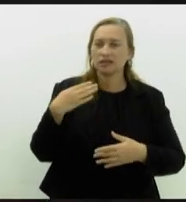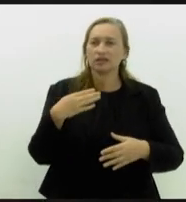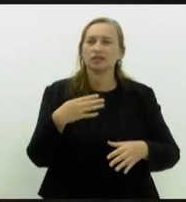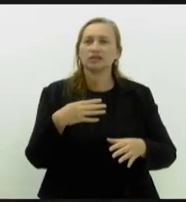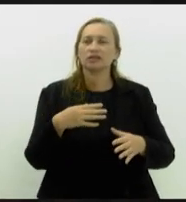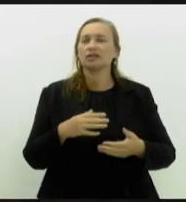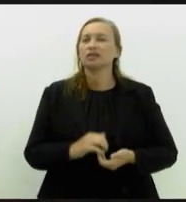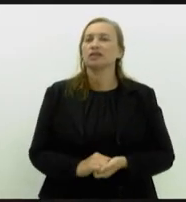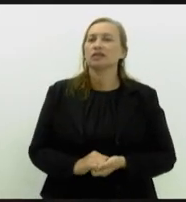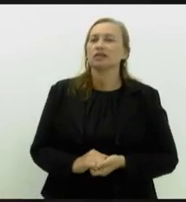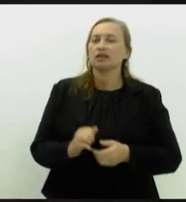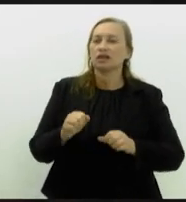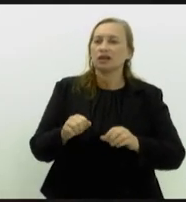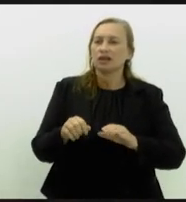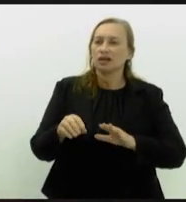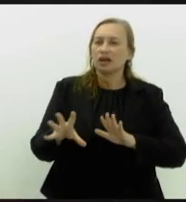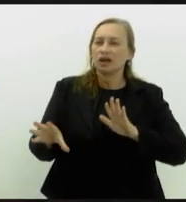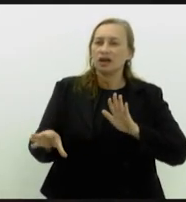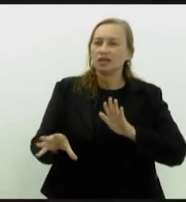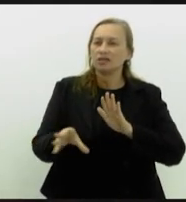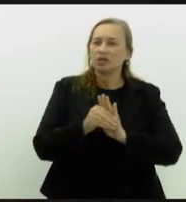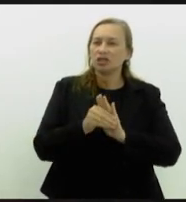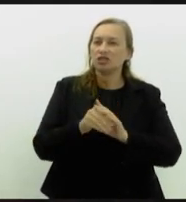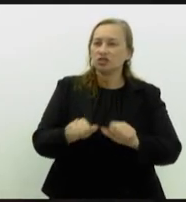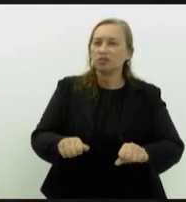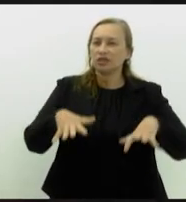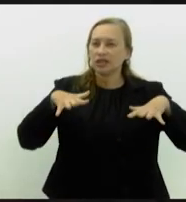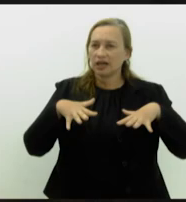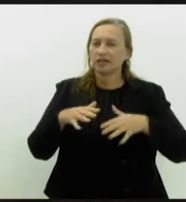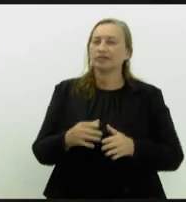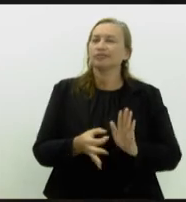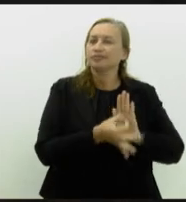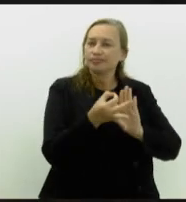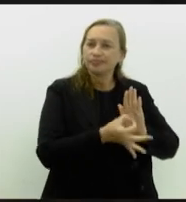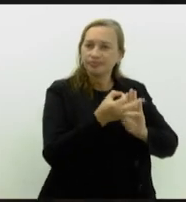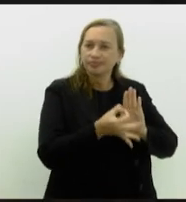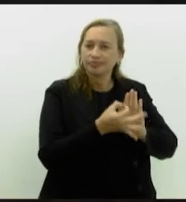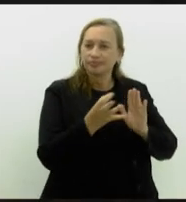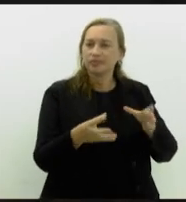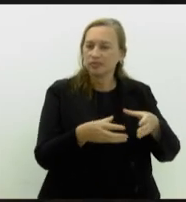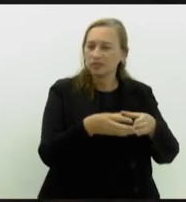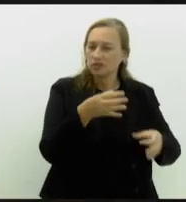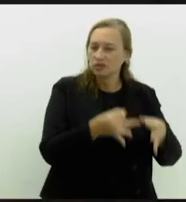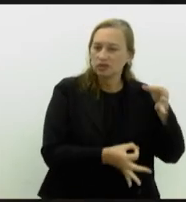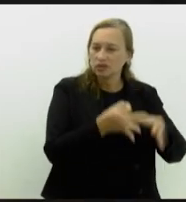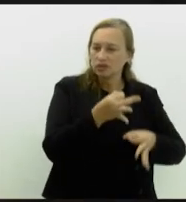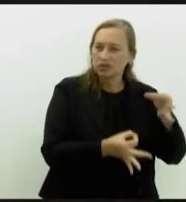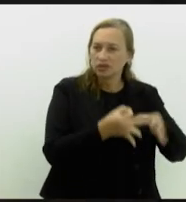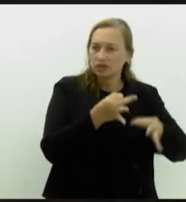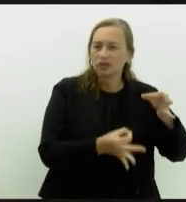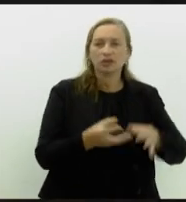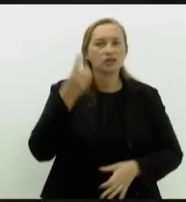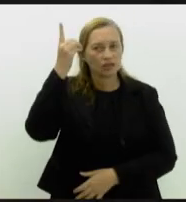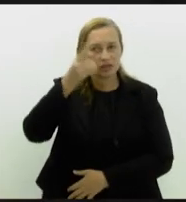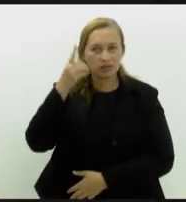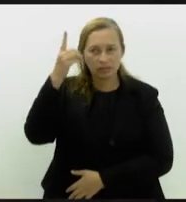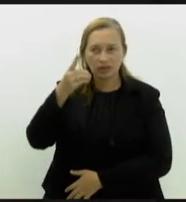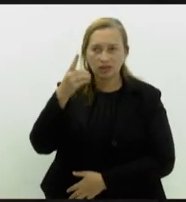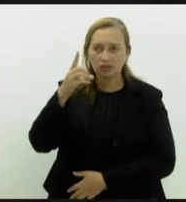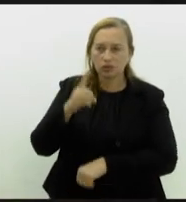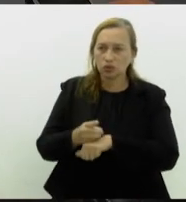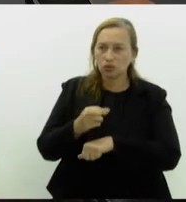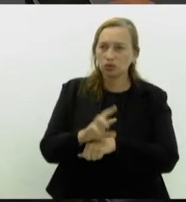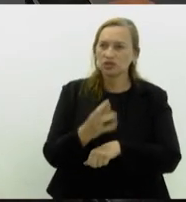as emendas de plenário. Para emitir parecer pela Constituição e Justiça, deputado doutor